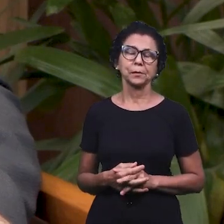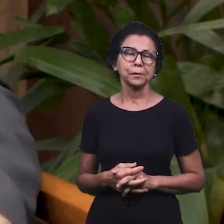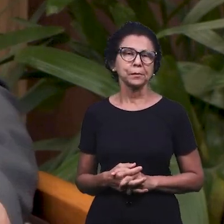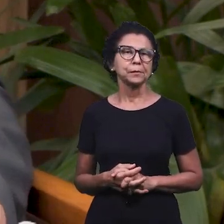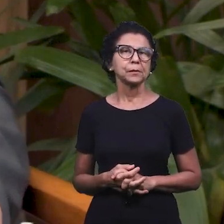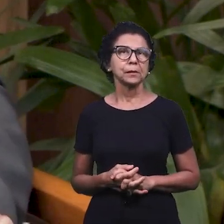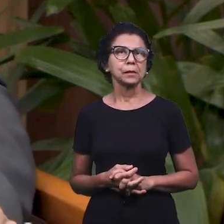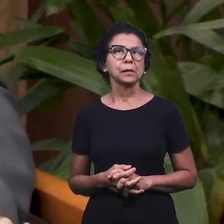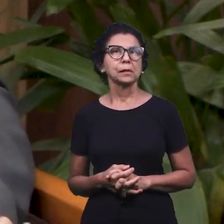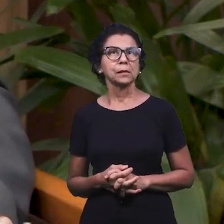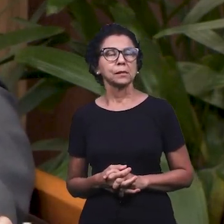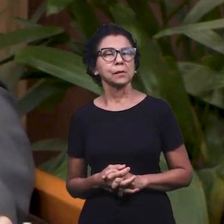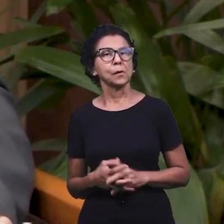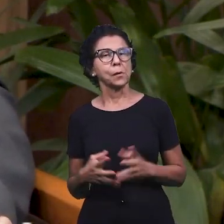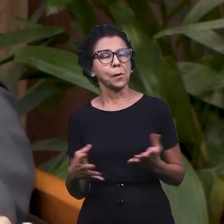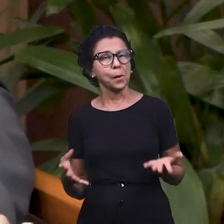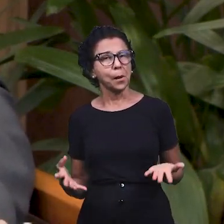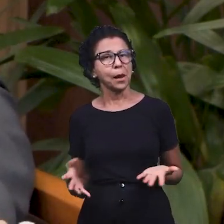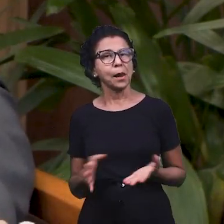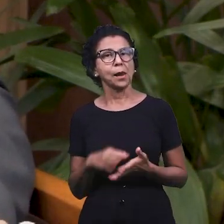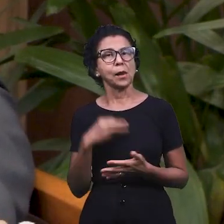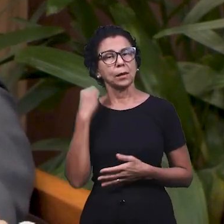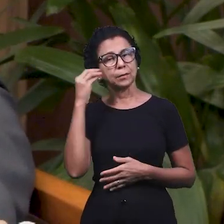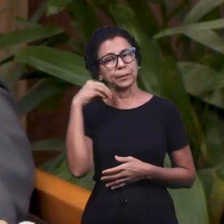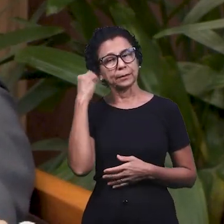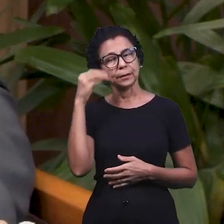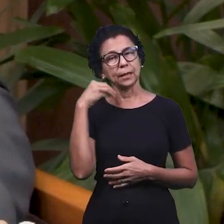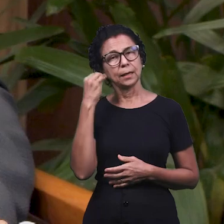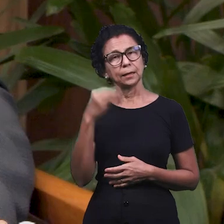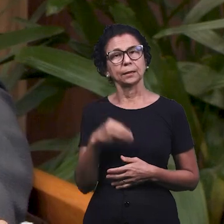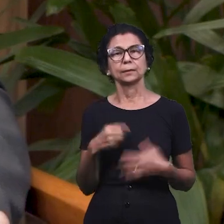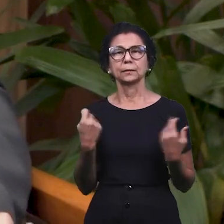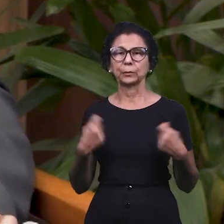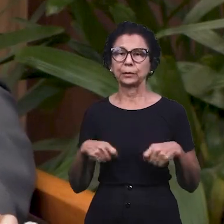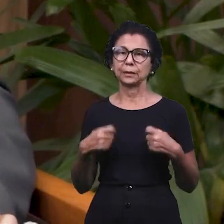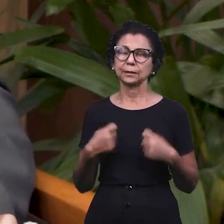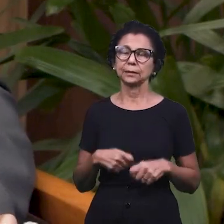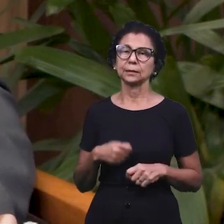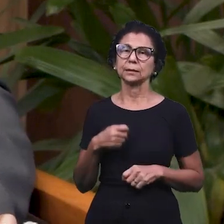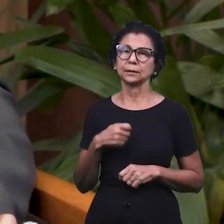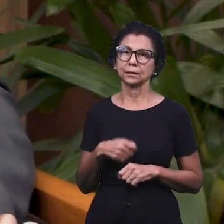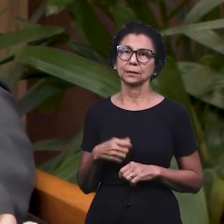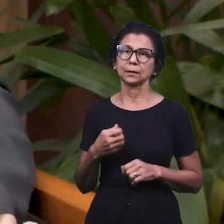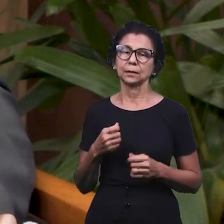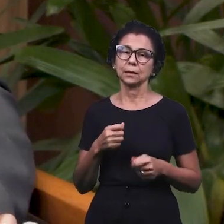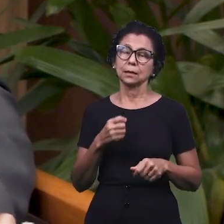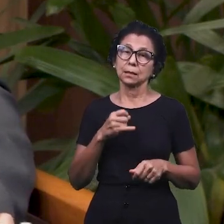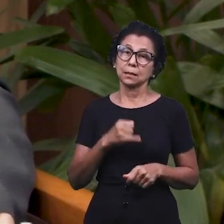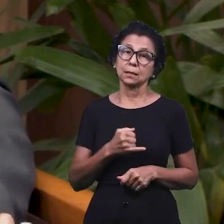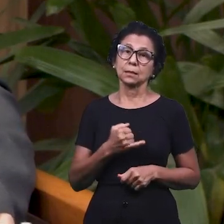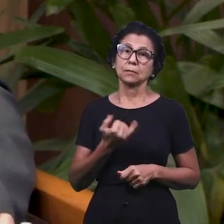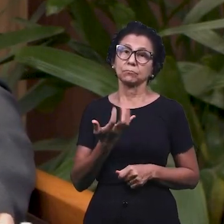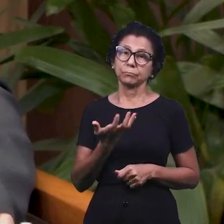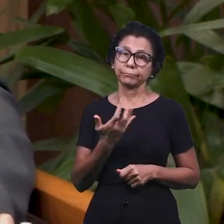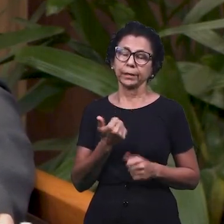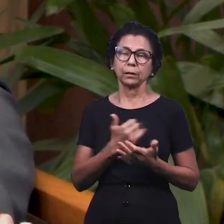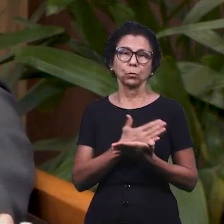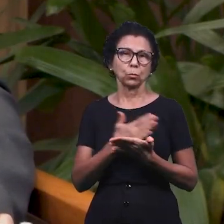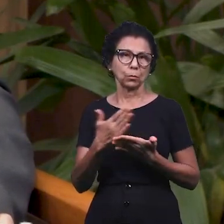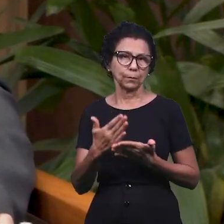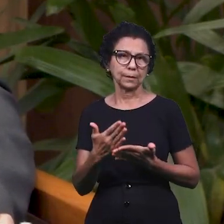você deve, ainda que ele seja amador, ou iniciante, né? Ele deve procurar assessoria e consultoria,